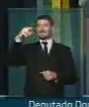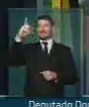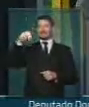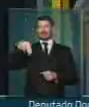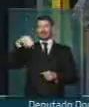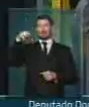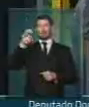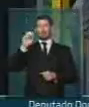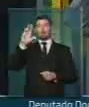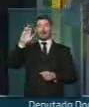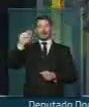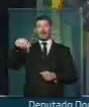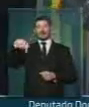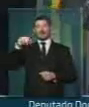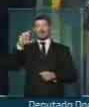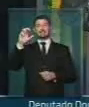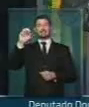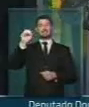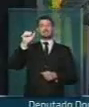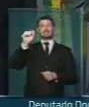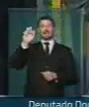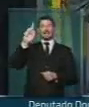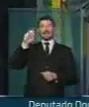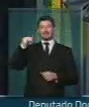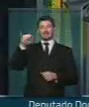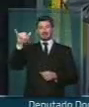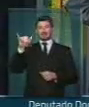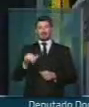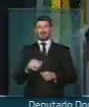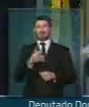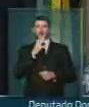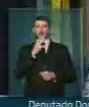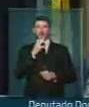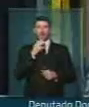Aqui, todos estão vendo, conhecendo que é maxixe.